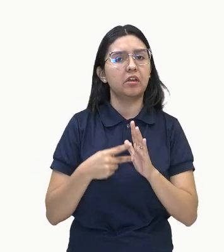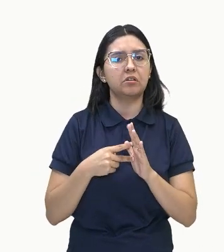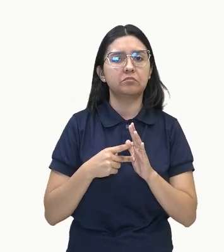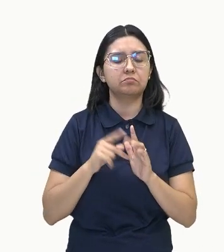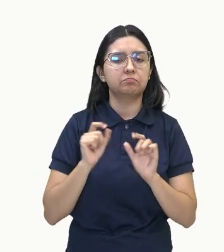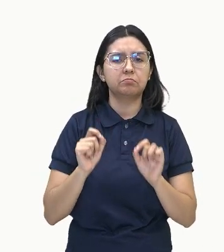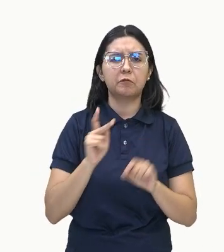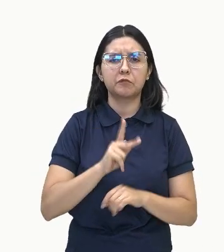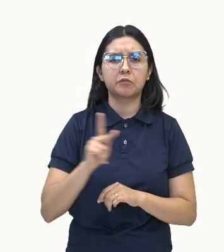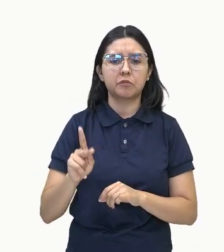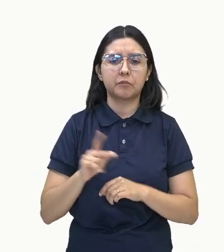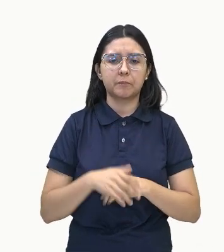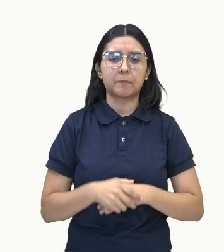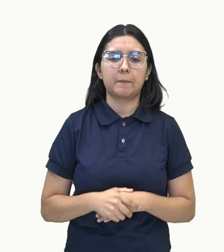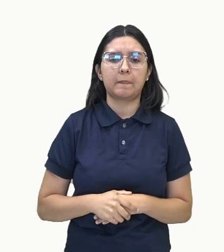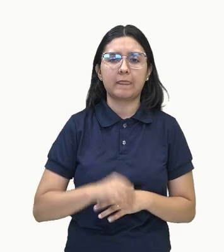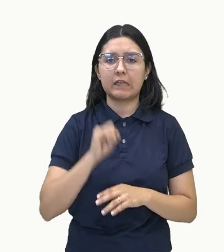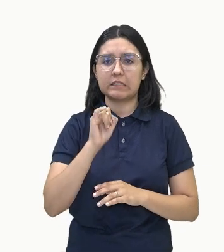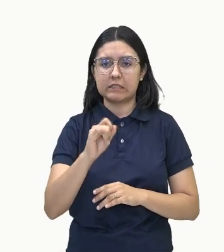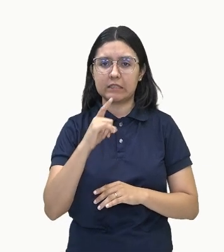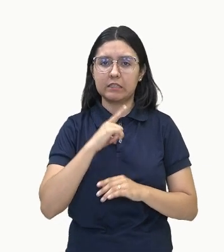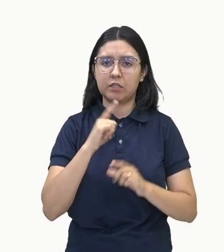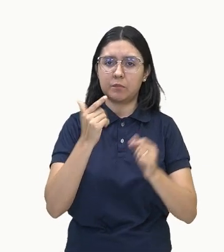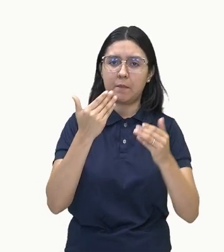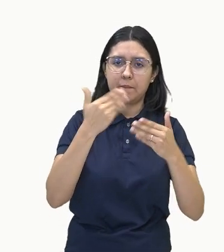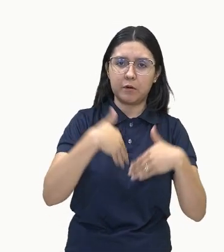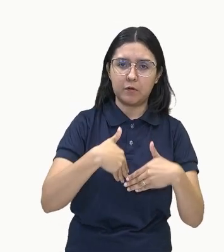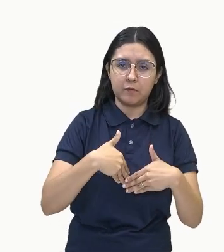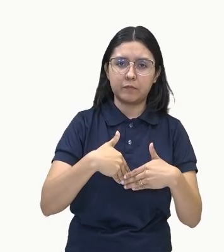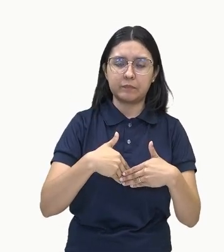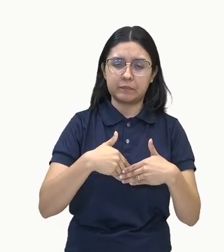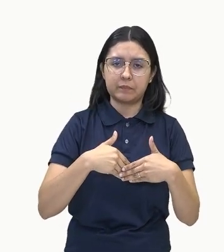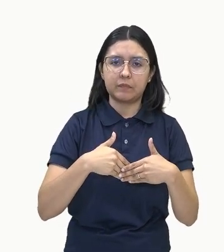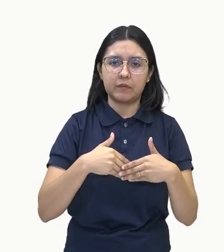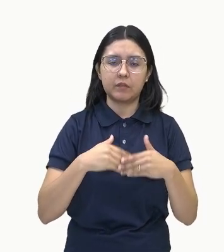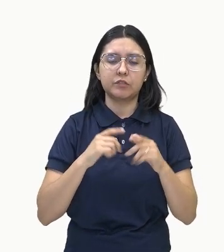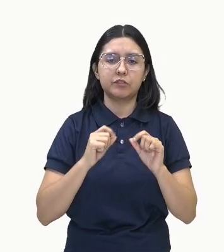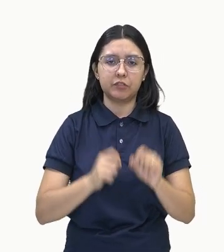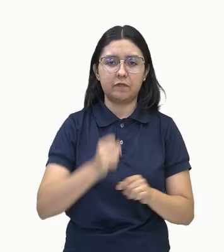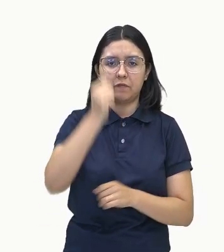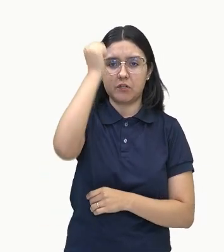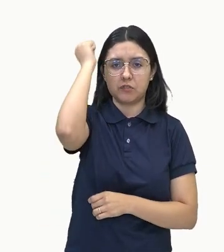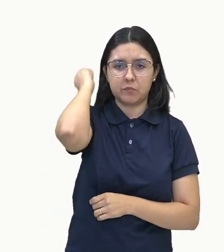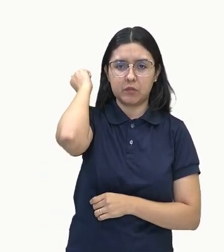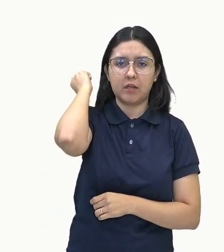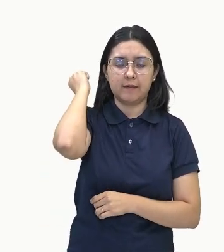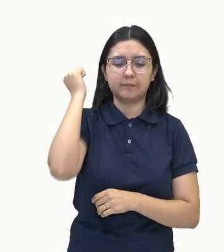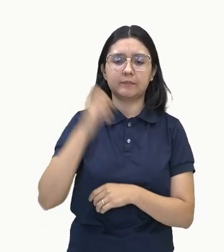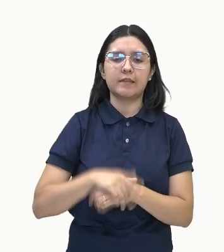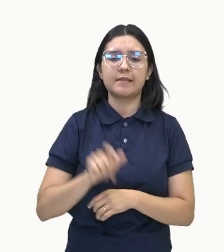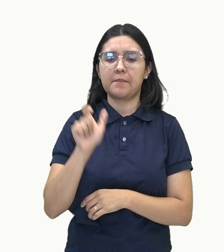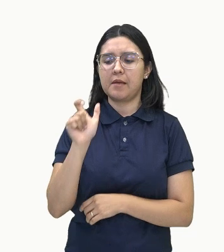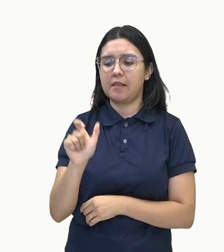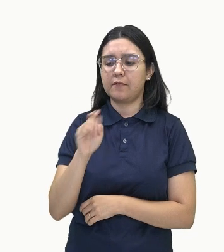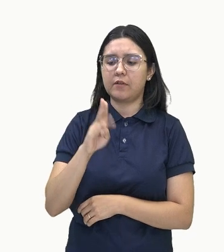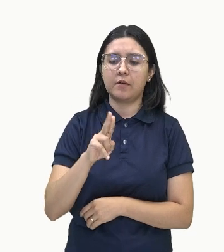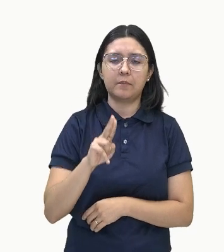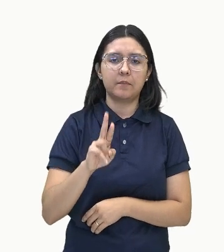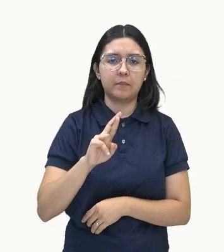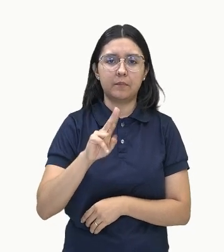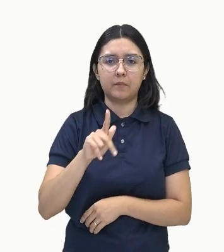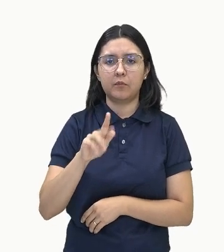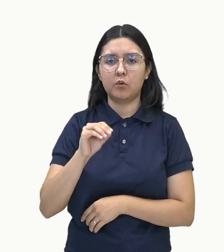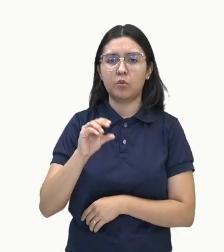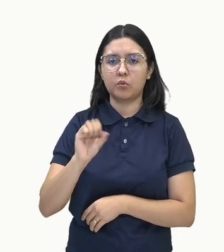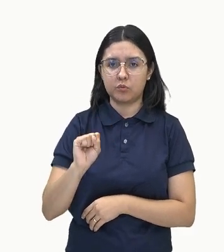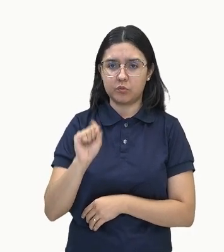burgos, professor? Se cair numa prova de vestibular futuramente, ou de qualquer certame que vocês fizerem, algo relacionado à